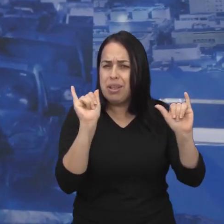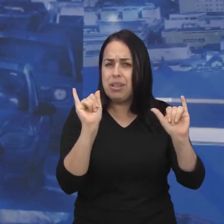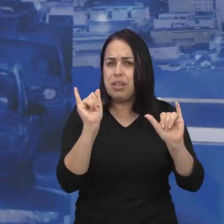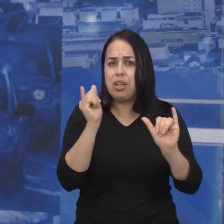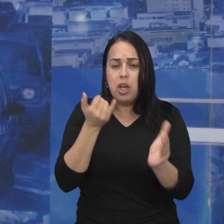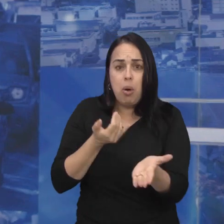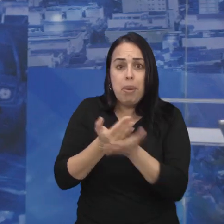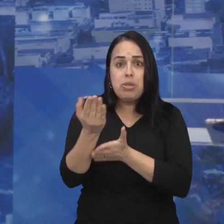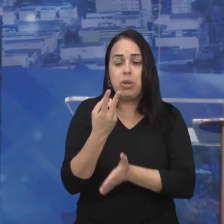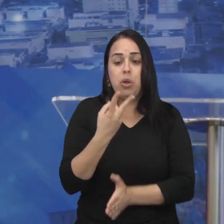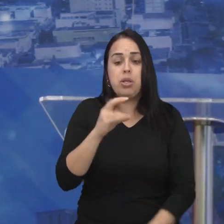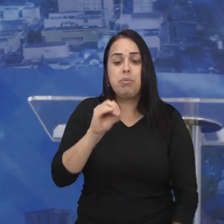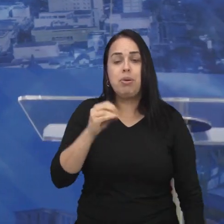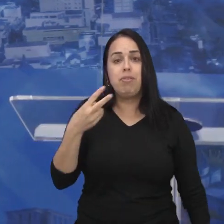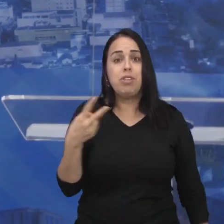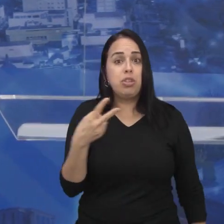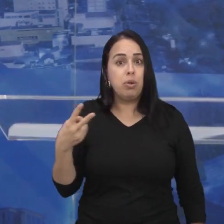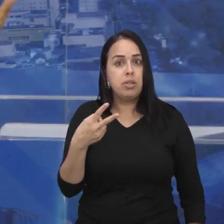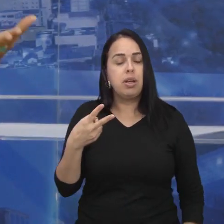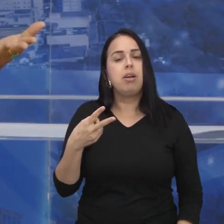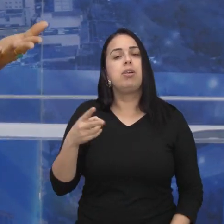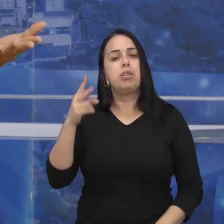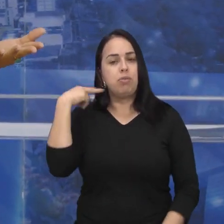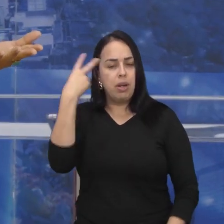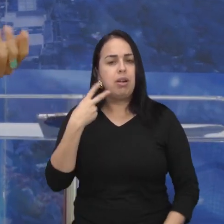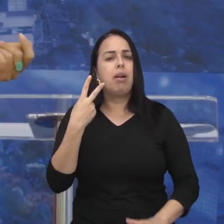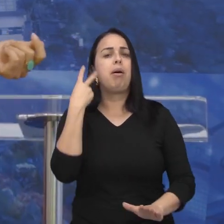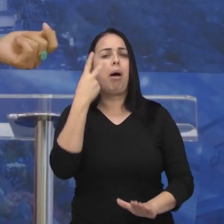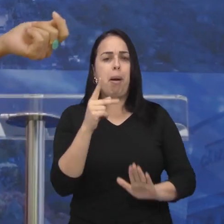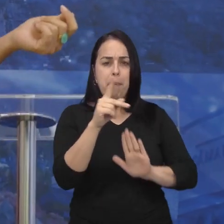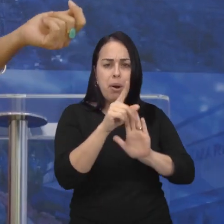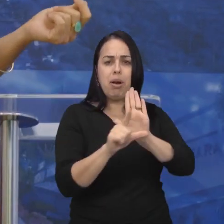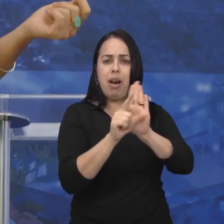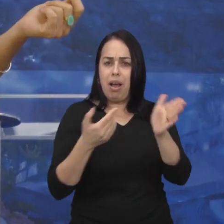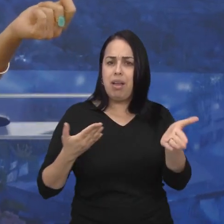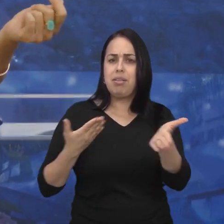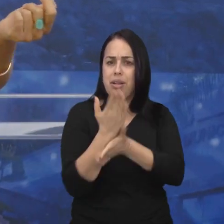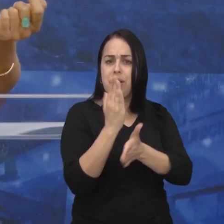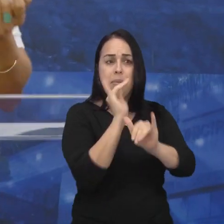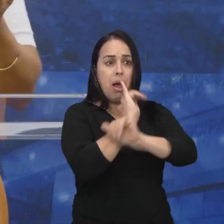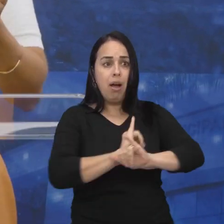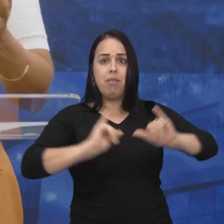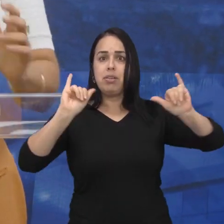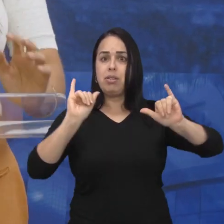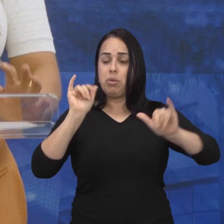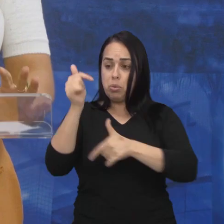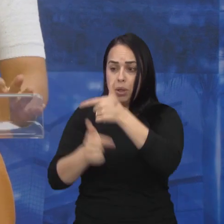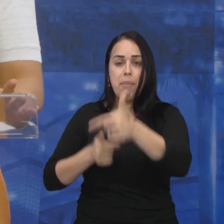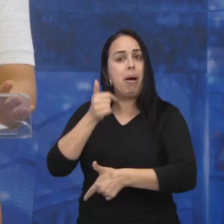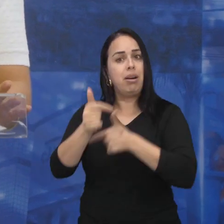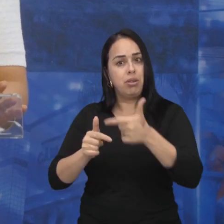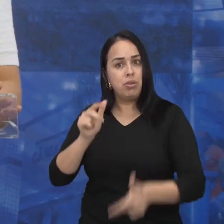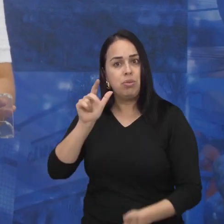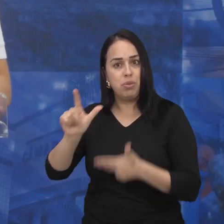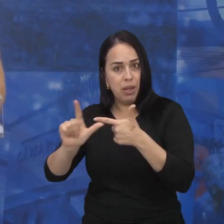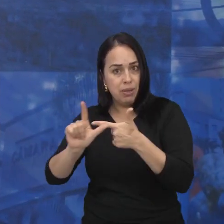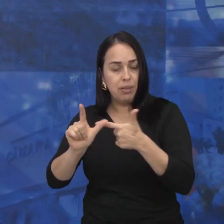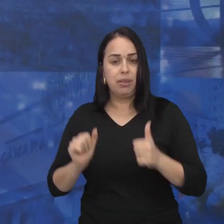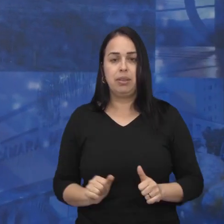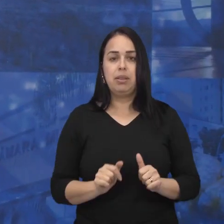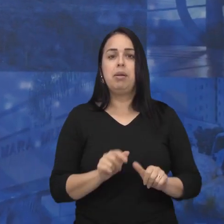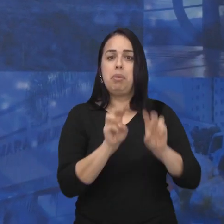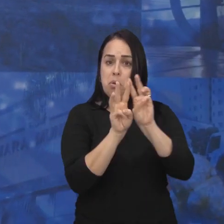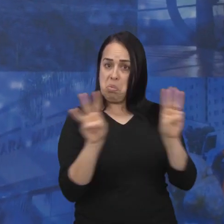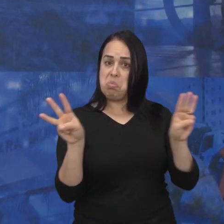publicado desde 2022, depois que os vereadores aprovaram lei para criar um instrumento usado para informar os atos